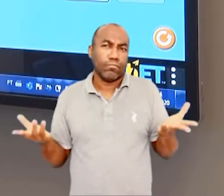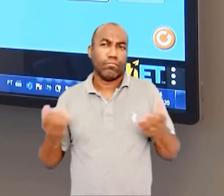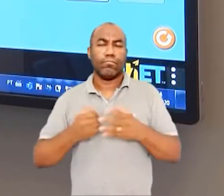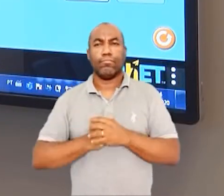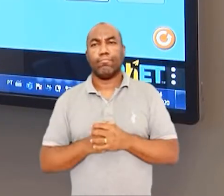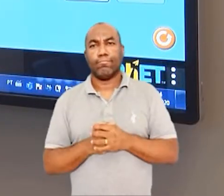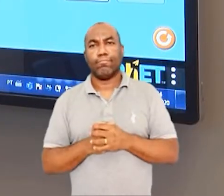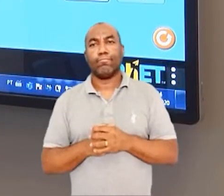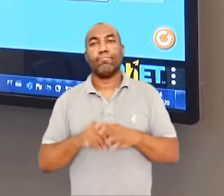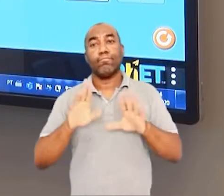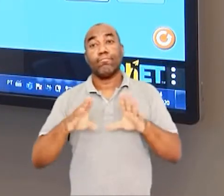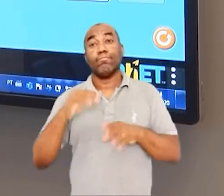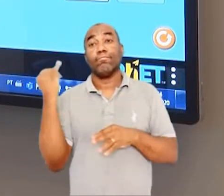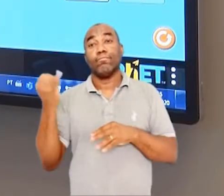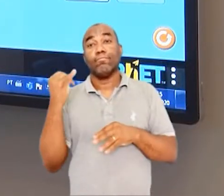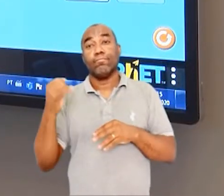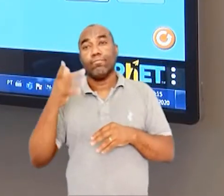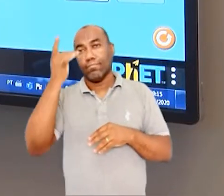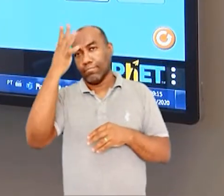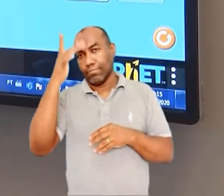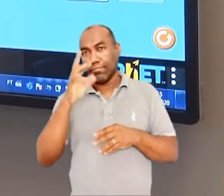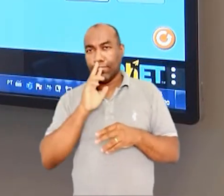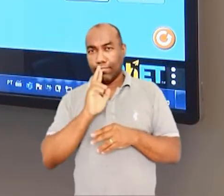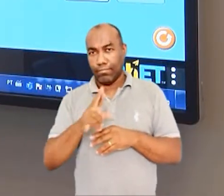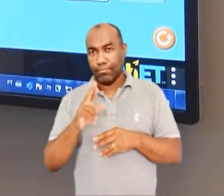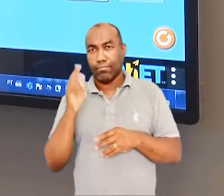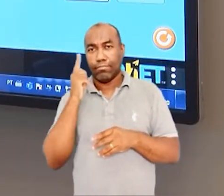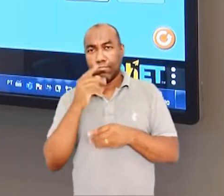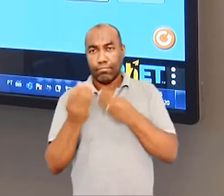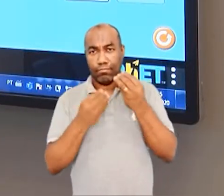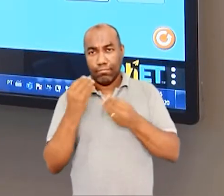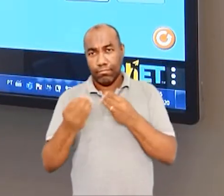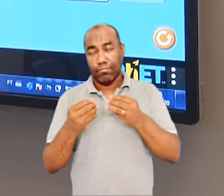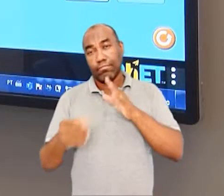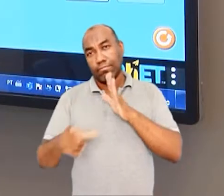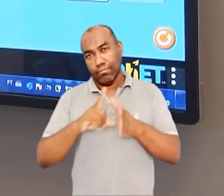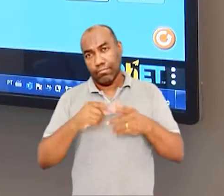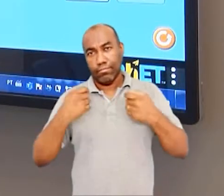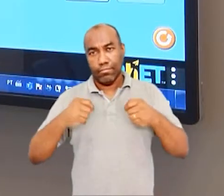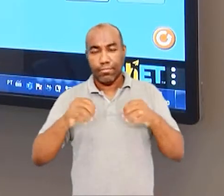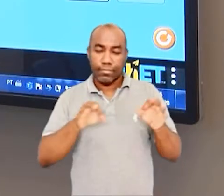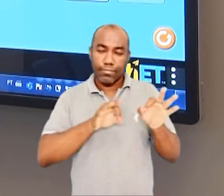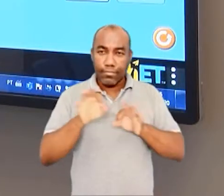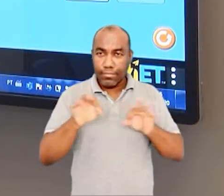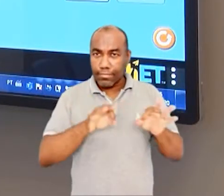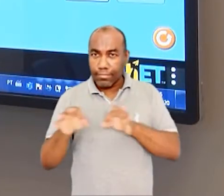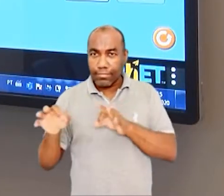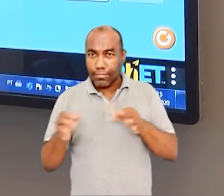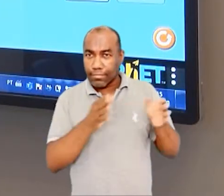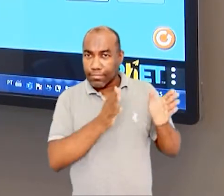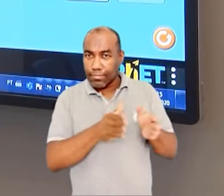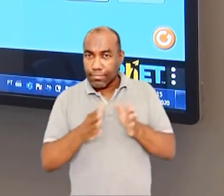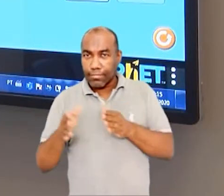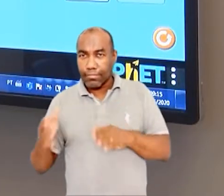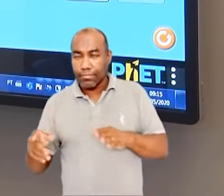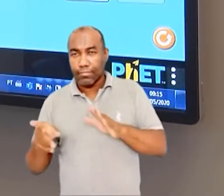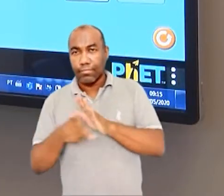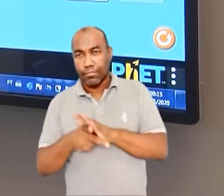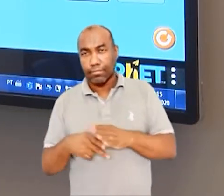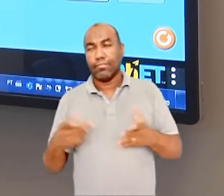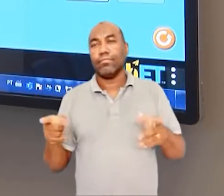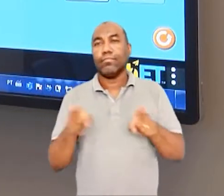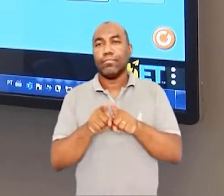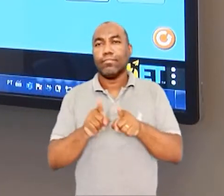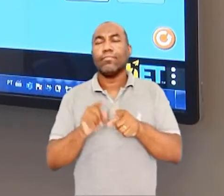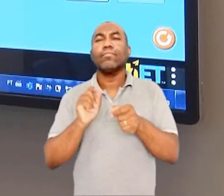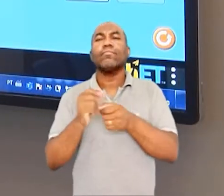fazer? A resposta é bem simples. Eu posso conectar nessa lâmpada aqui, vou abrir o circuito e